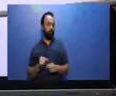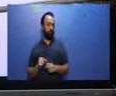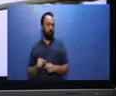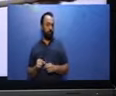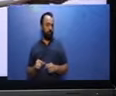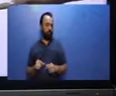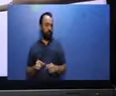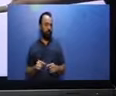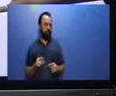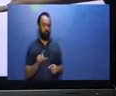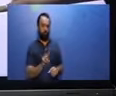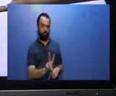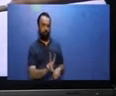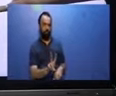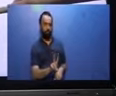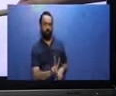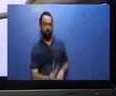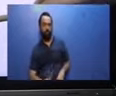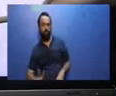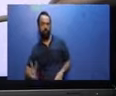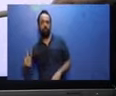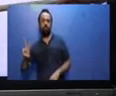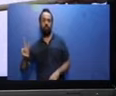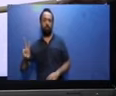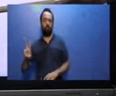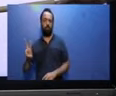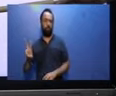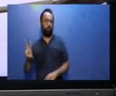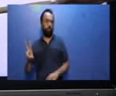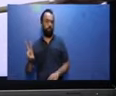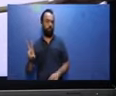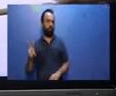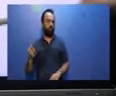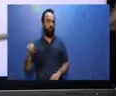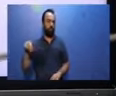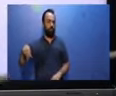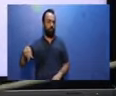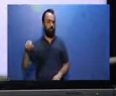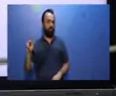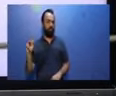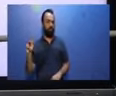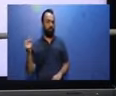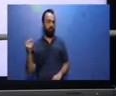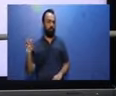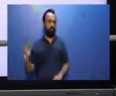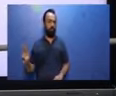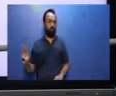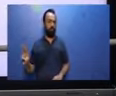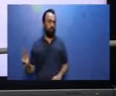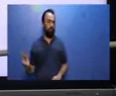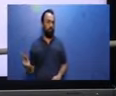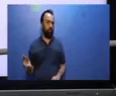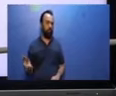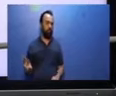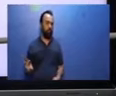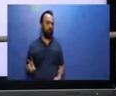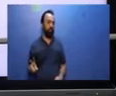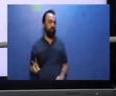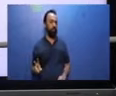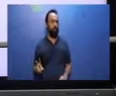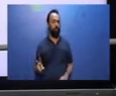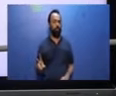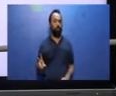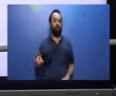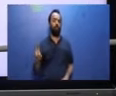vou colocar o índice dois do hidrogênio na frente da fórmula do nh3 aí eu coloco o